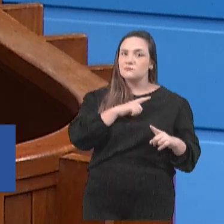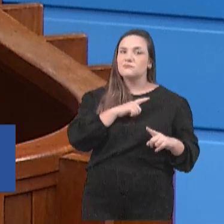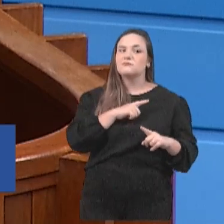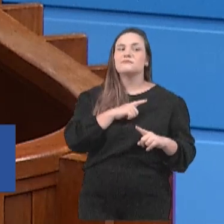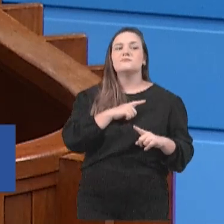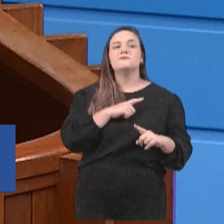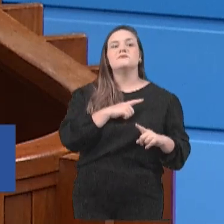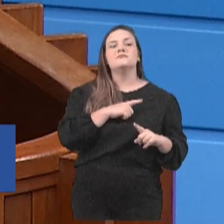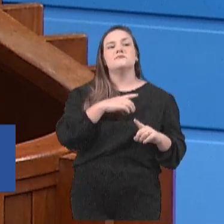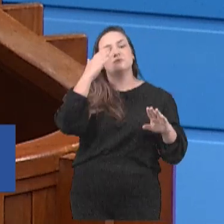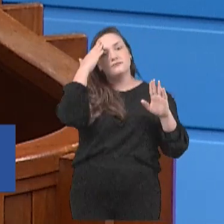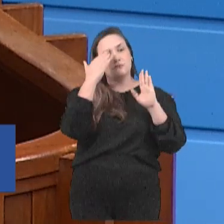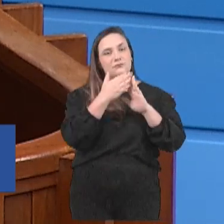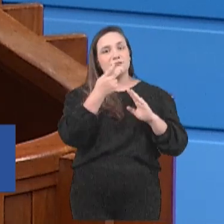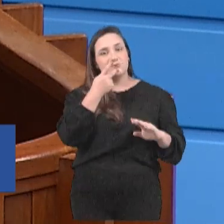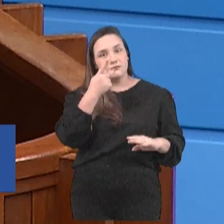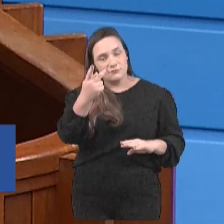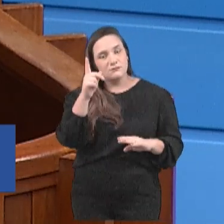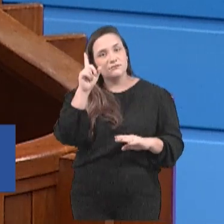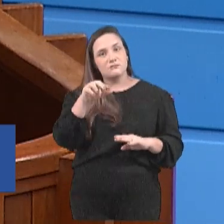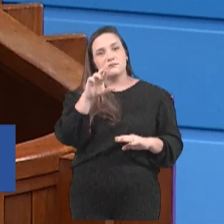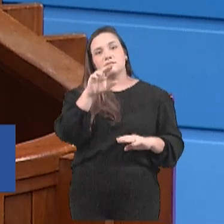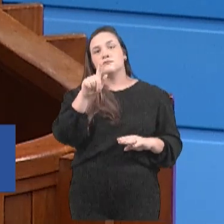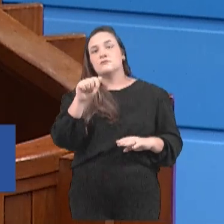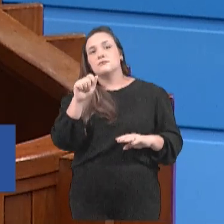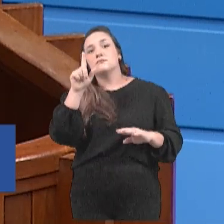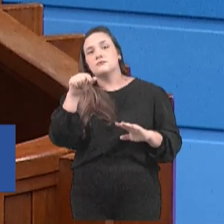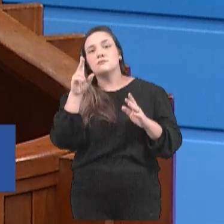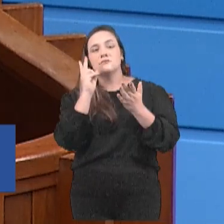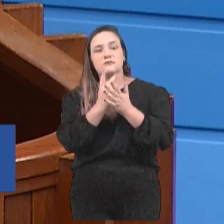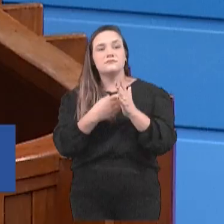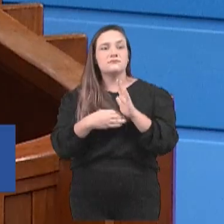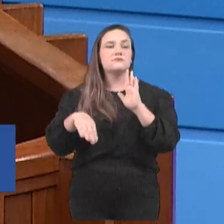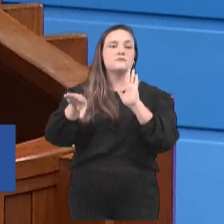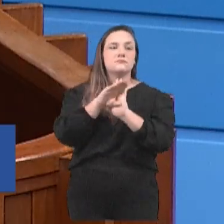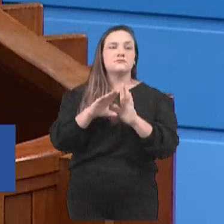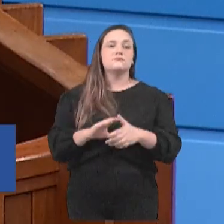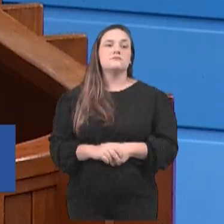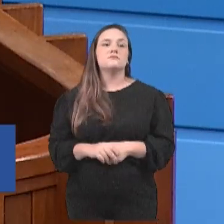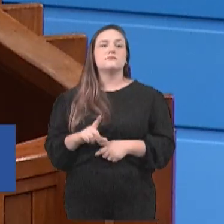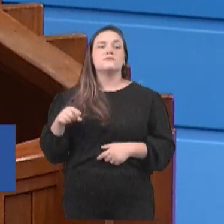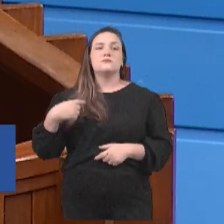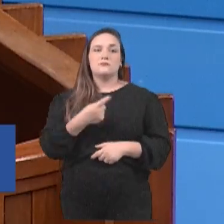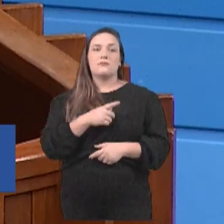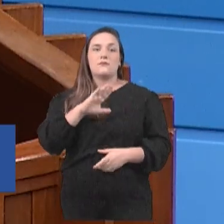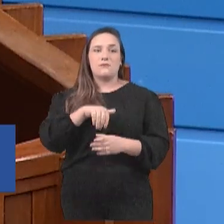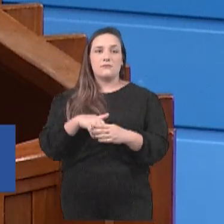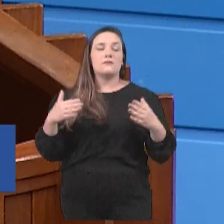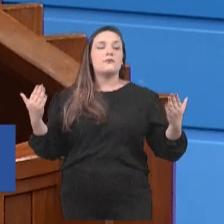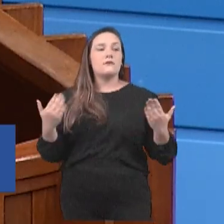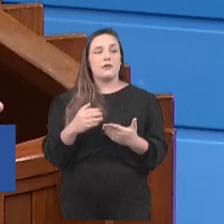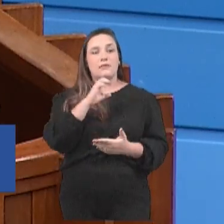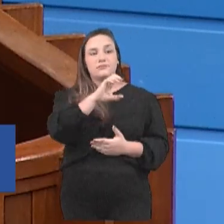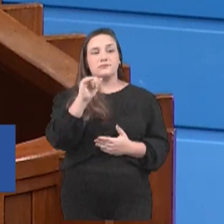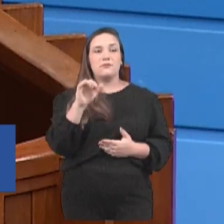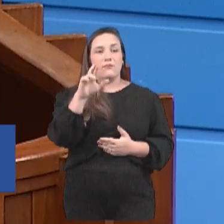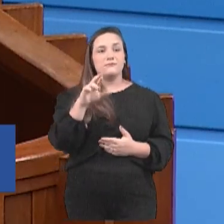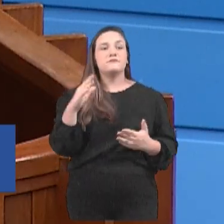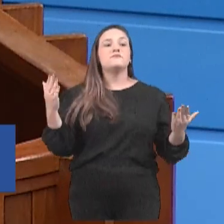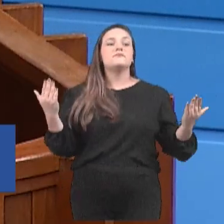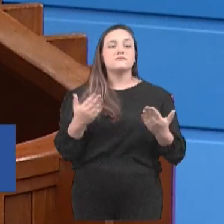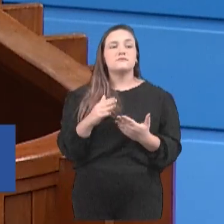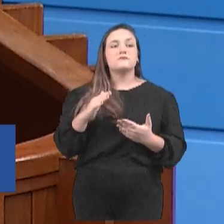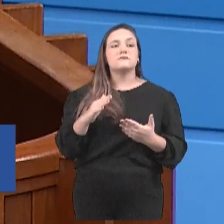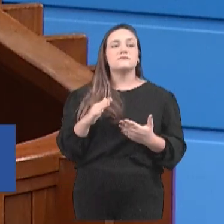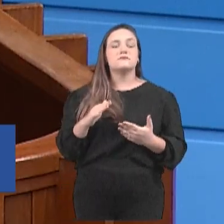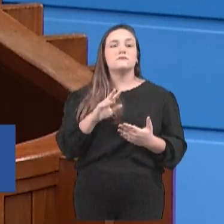compromisso de aplicar a revisão geral anual, que nós votamos hoje na CCJ, após acordo de líderes, e agora vai vir para esse plenário